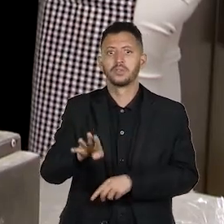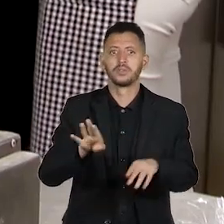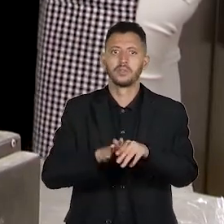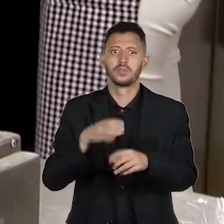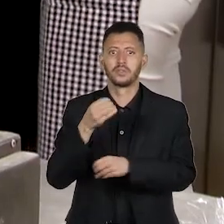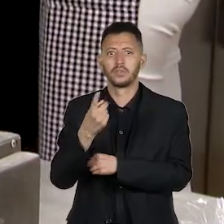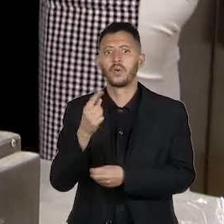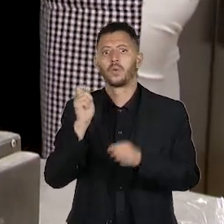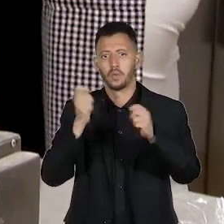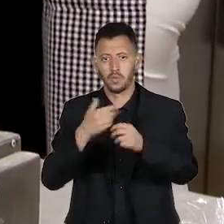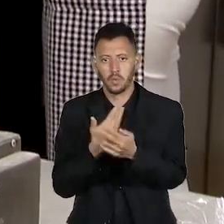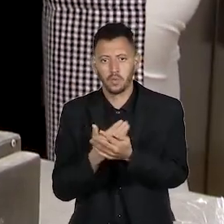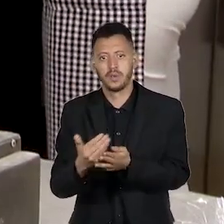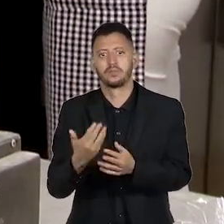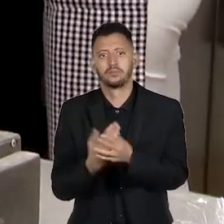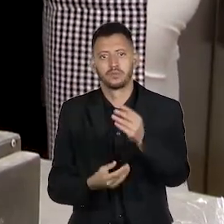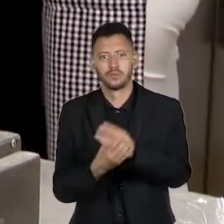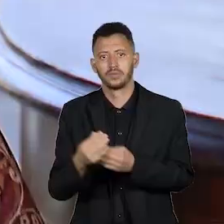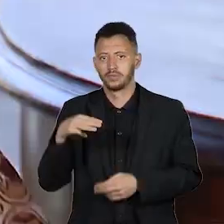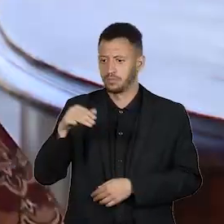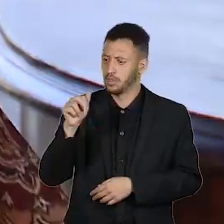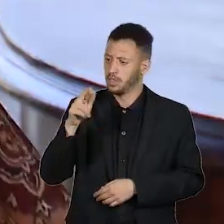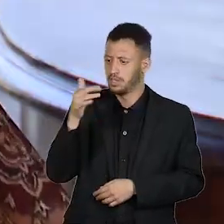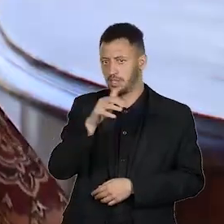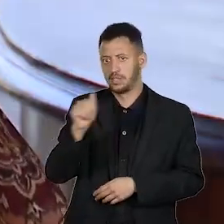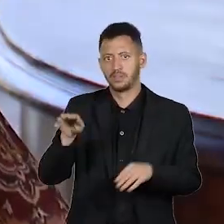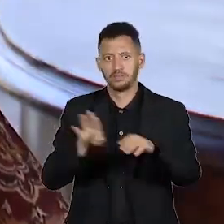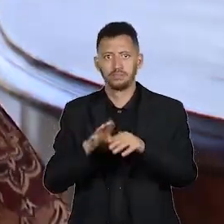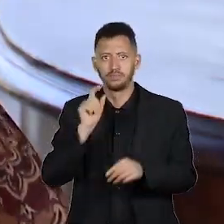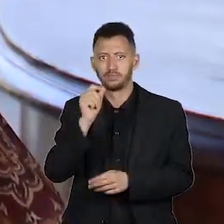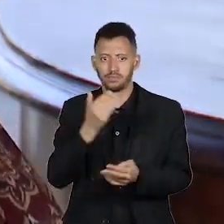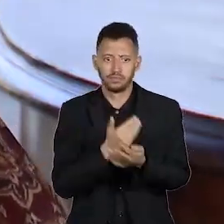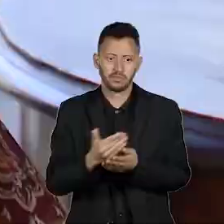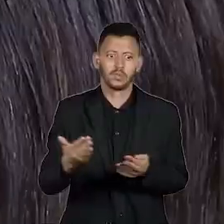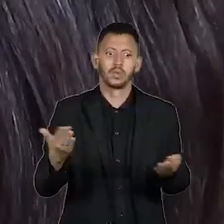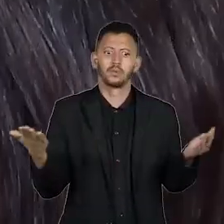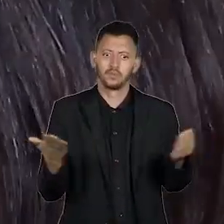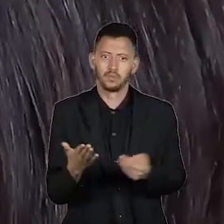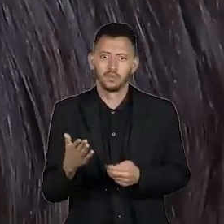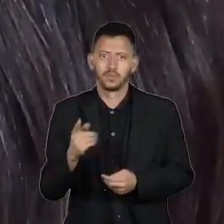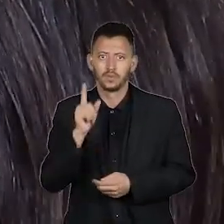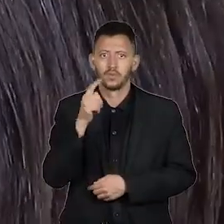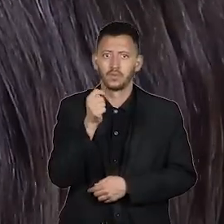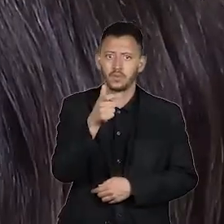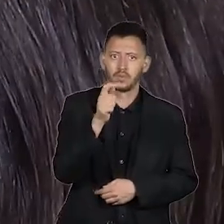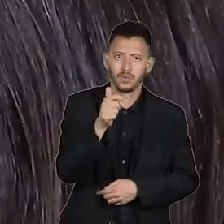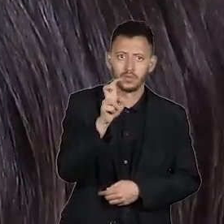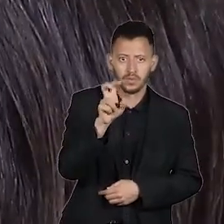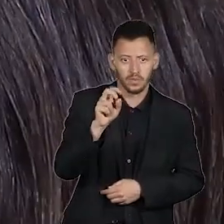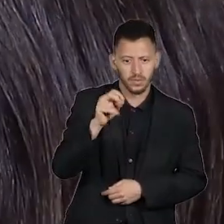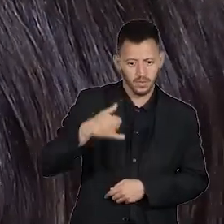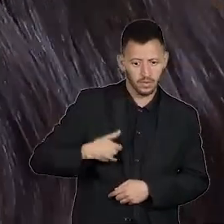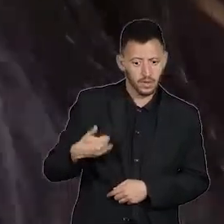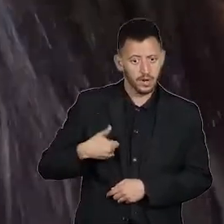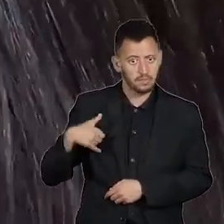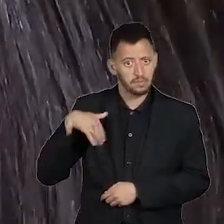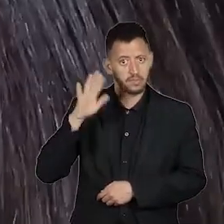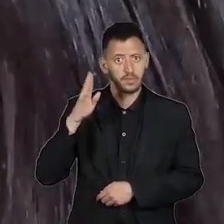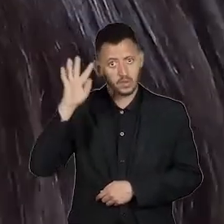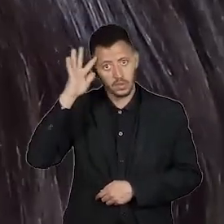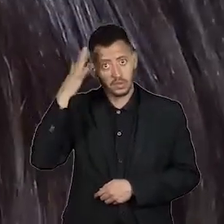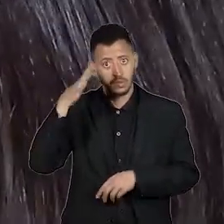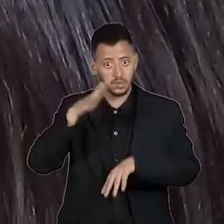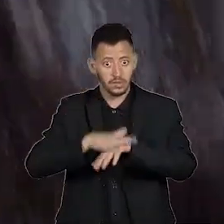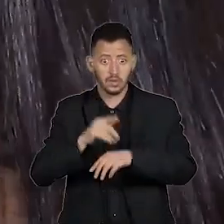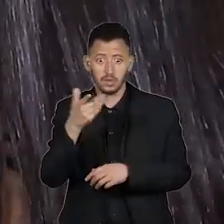para continuar com a mão na massa. Maria Madalena foi quem deu o pontapé inicial. Com quase 50 anos de